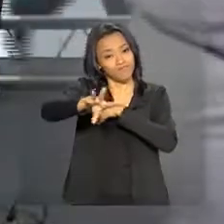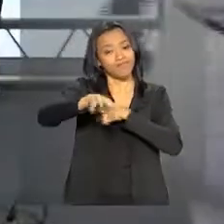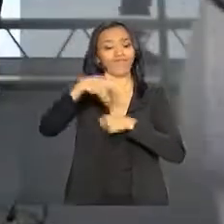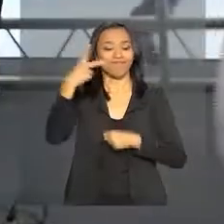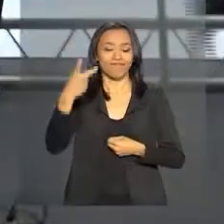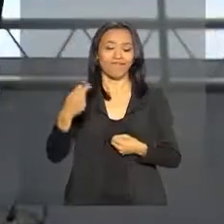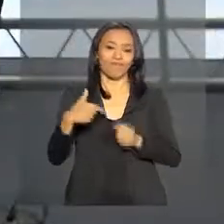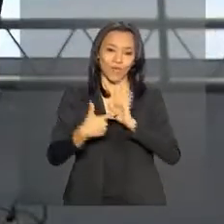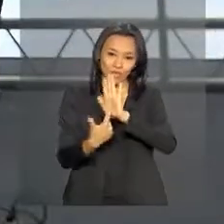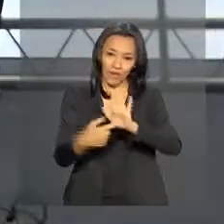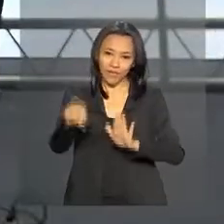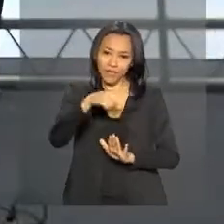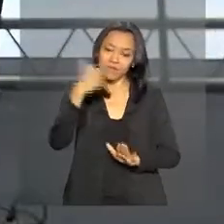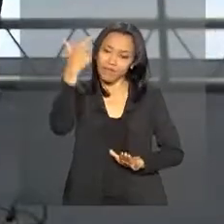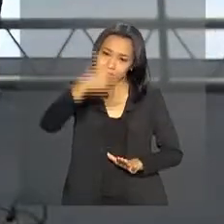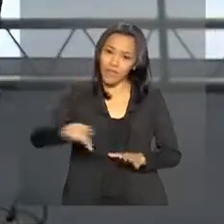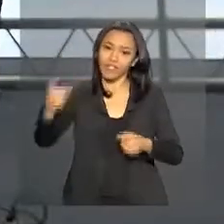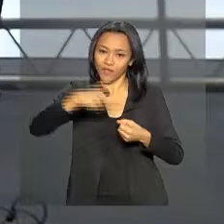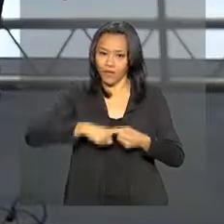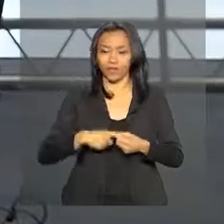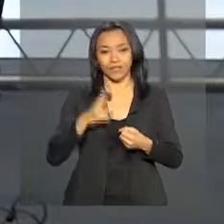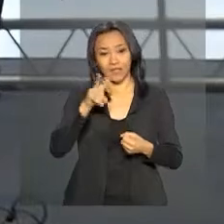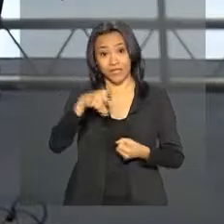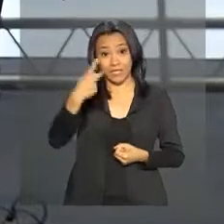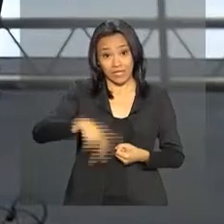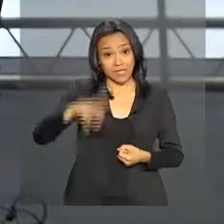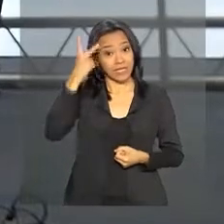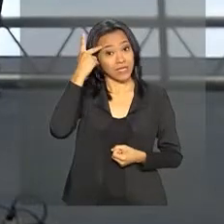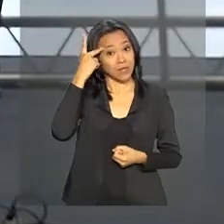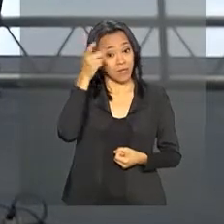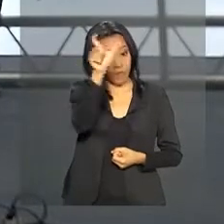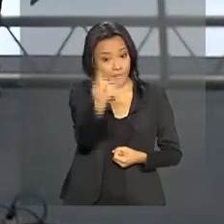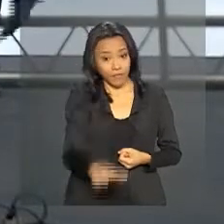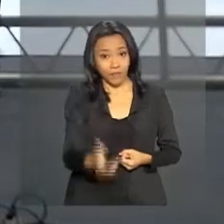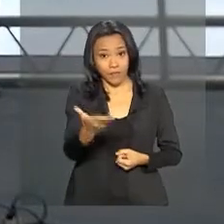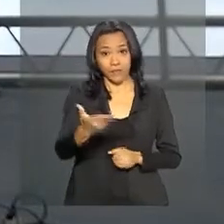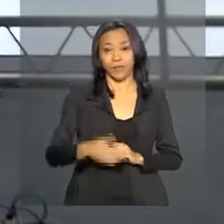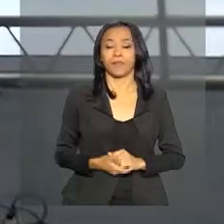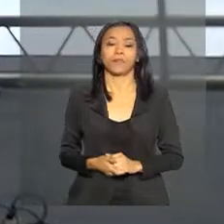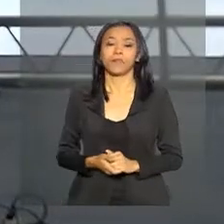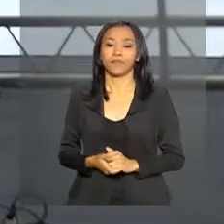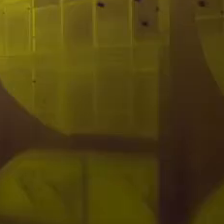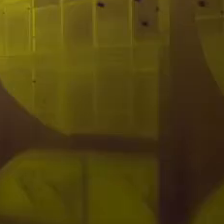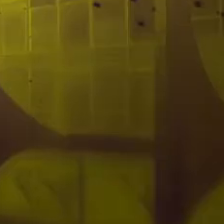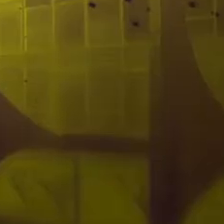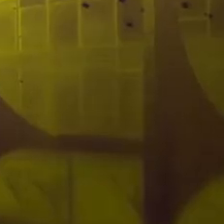gente volta com mais informações na programação. De São Paulo, Luana Karen.